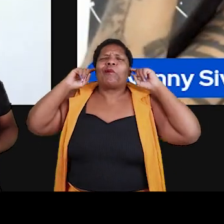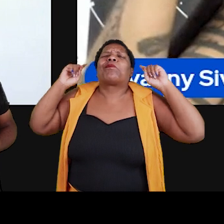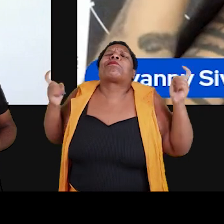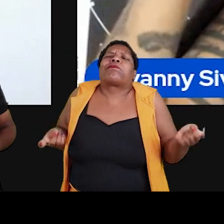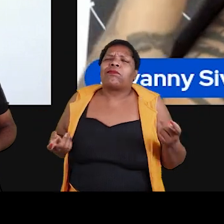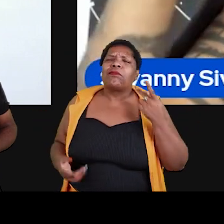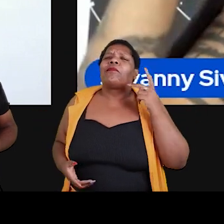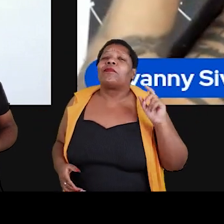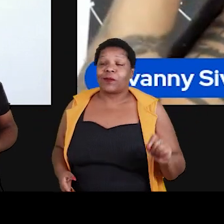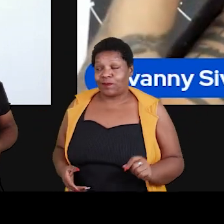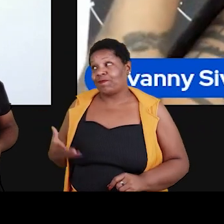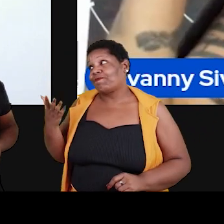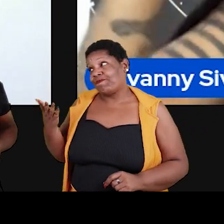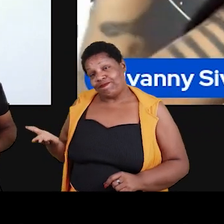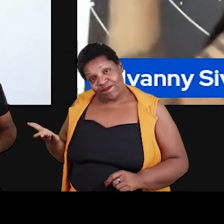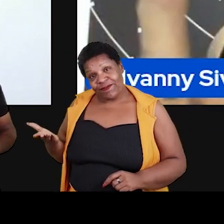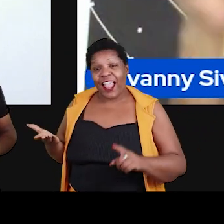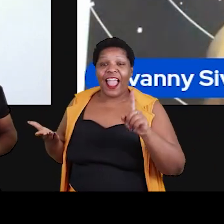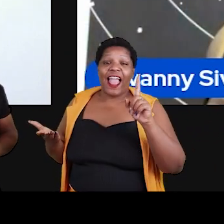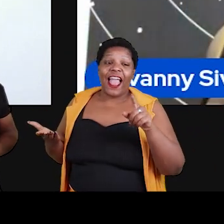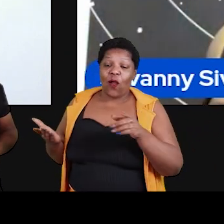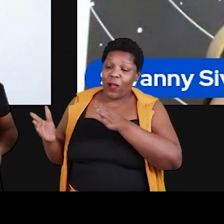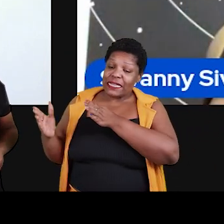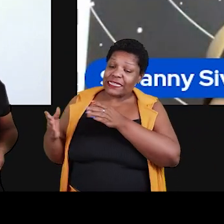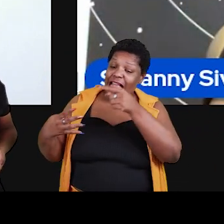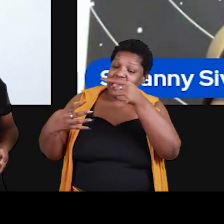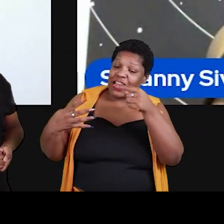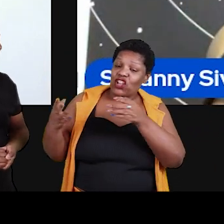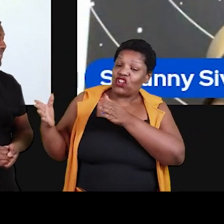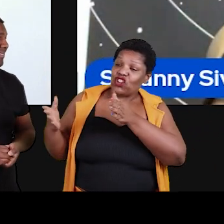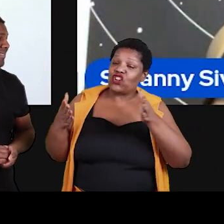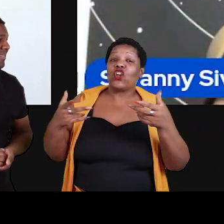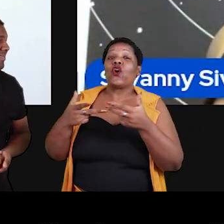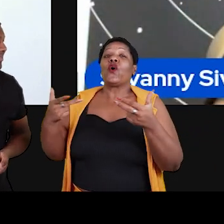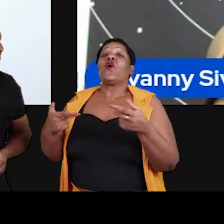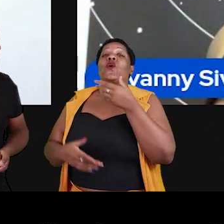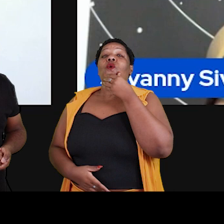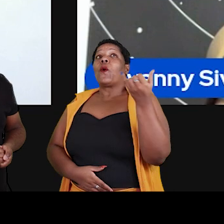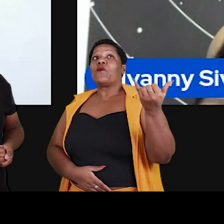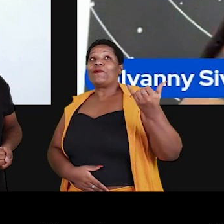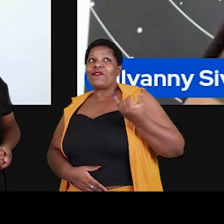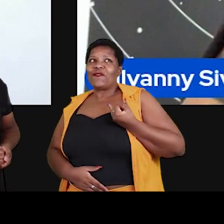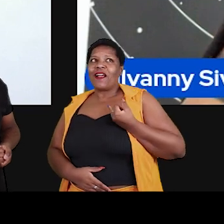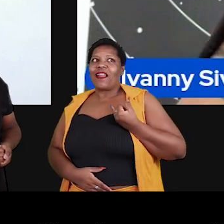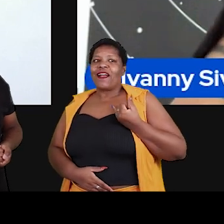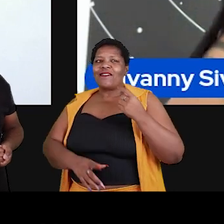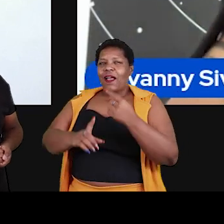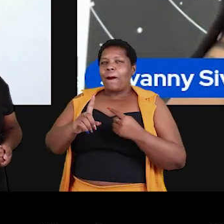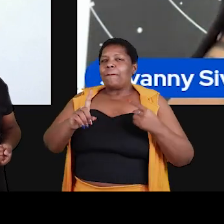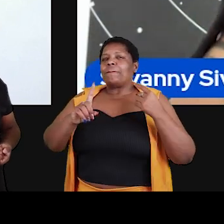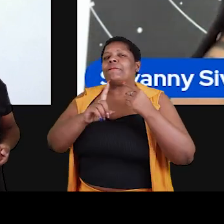isso? Justamente era uma série de coisas que ele falava que estava além